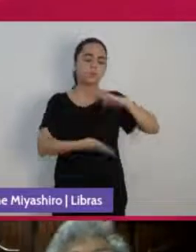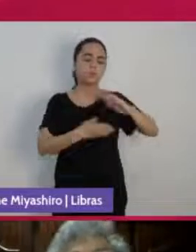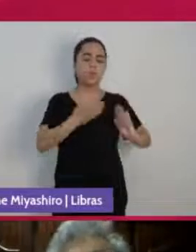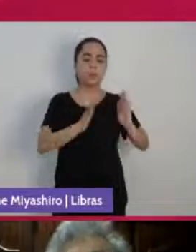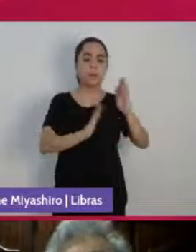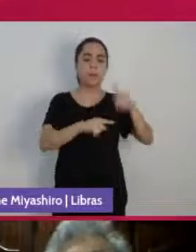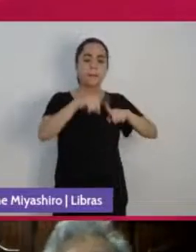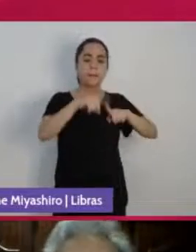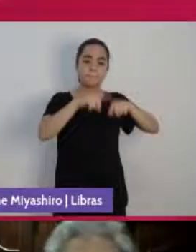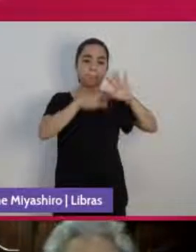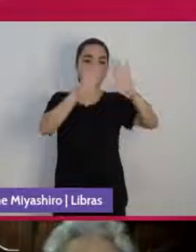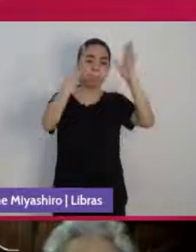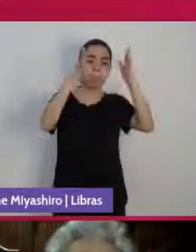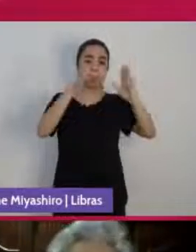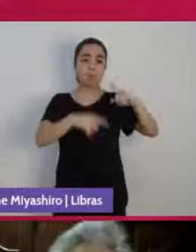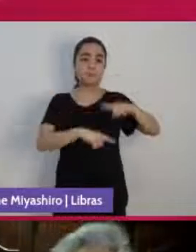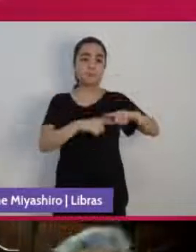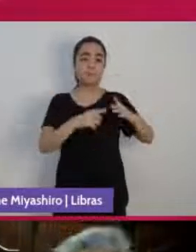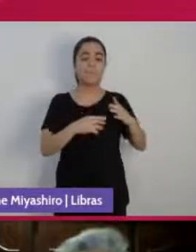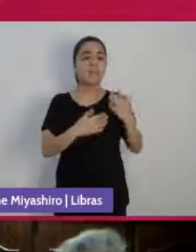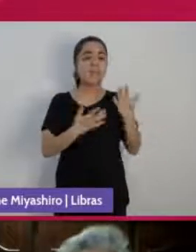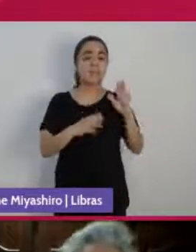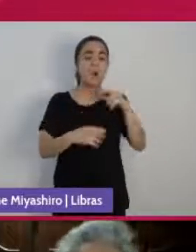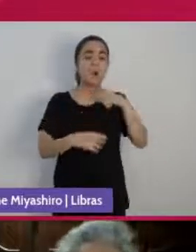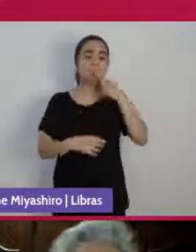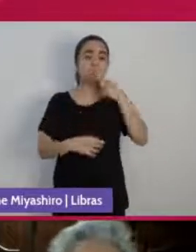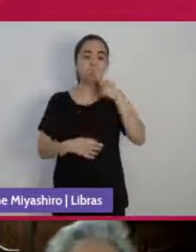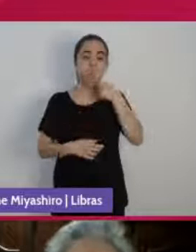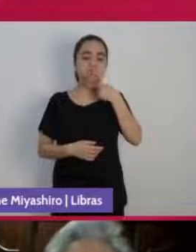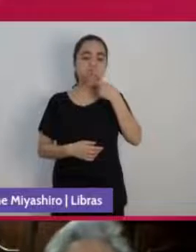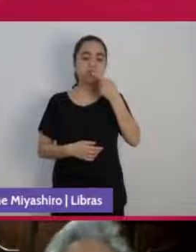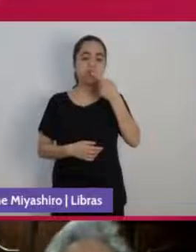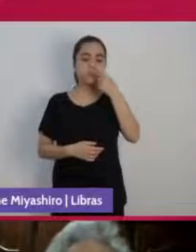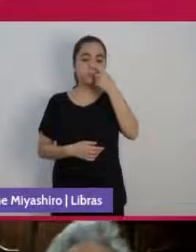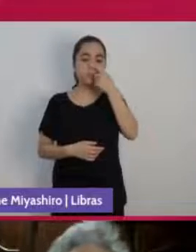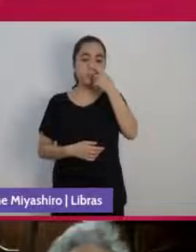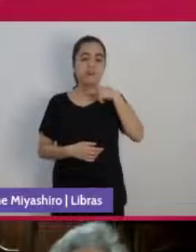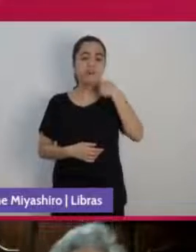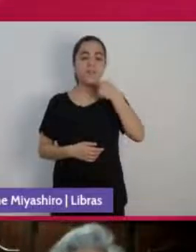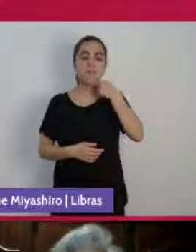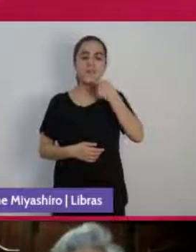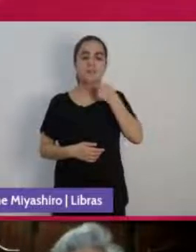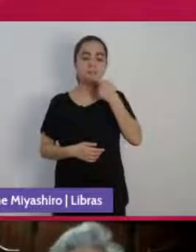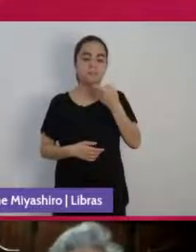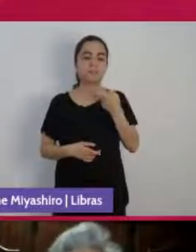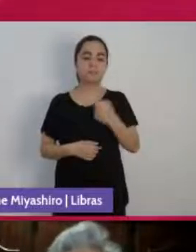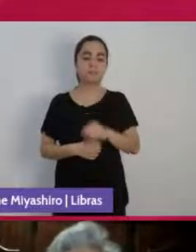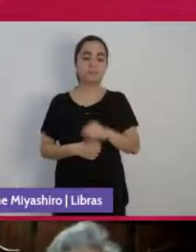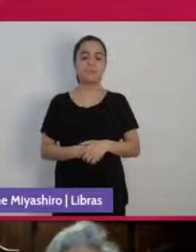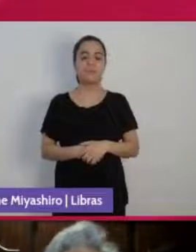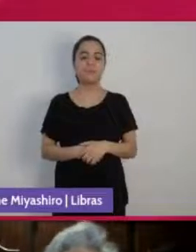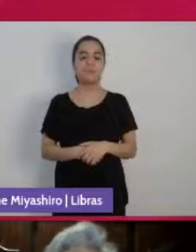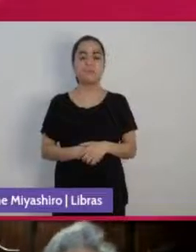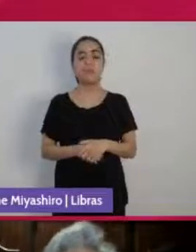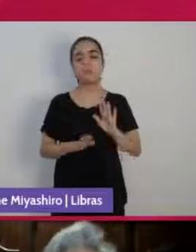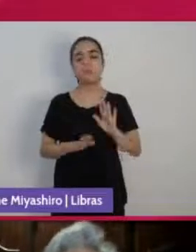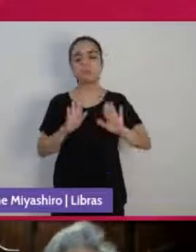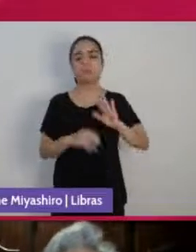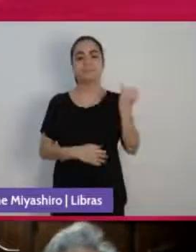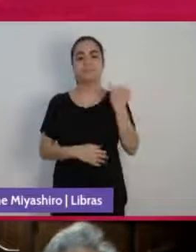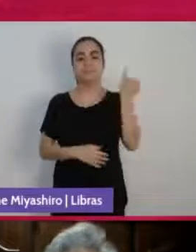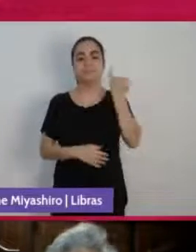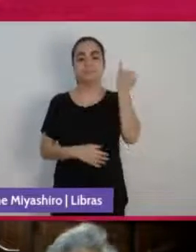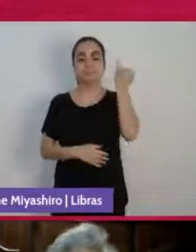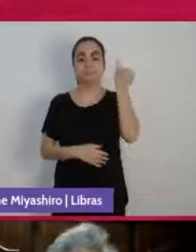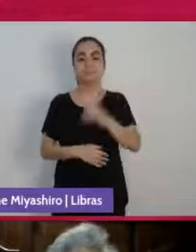que inabilitam o seu uso, quer dizer, que condenam o uso do equipamento. Então, algumas coisas importantes